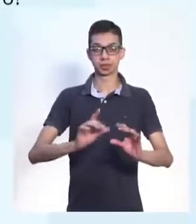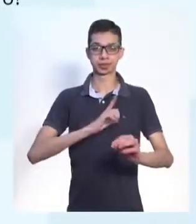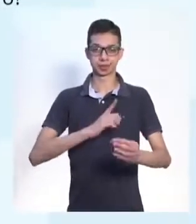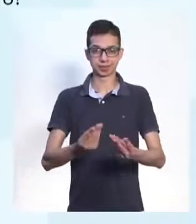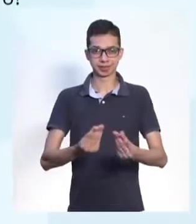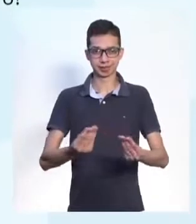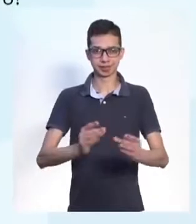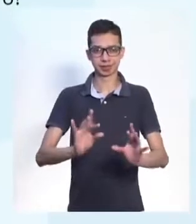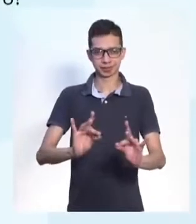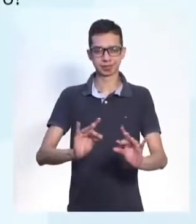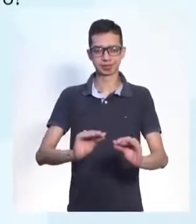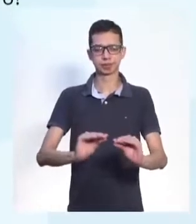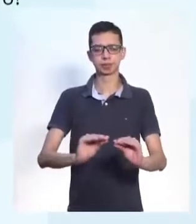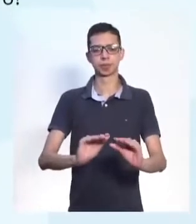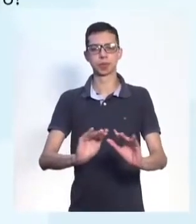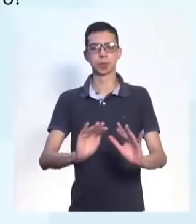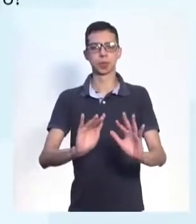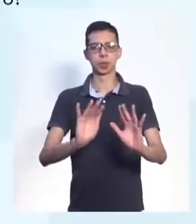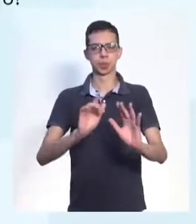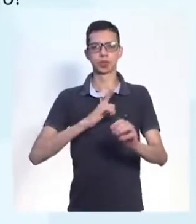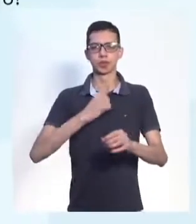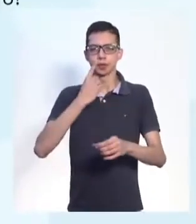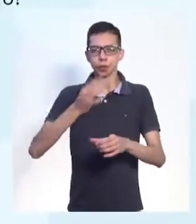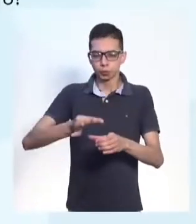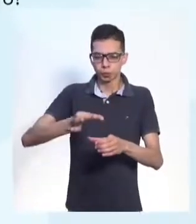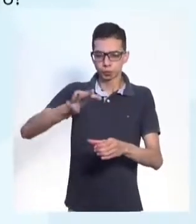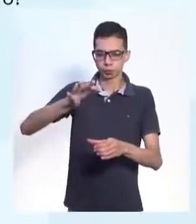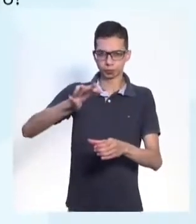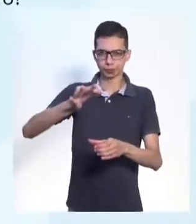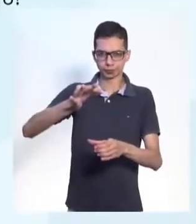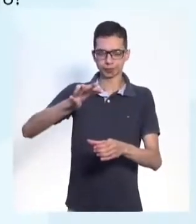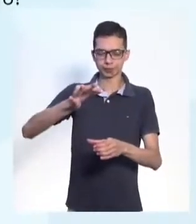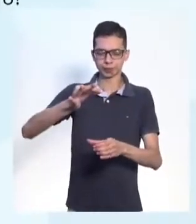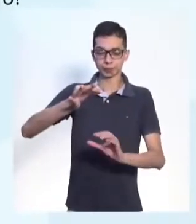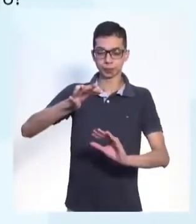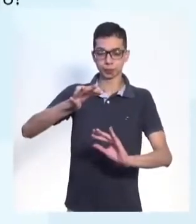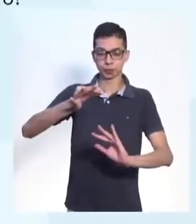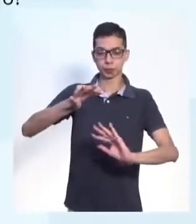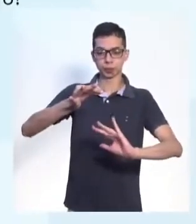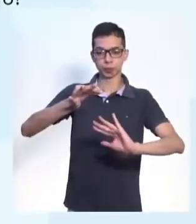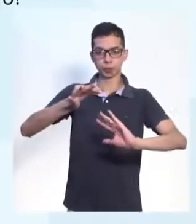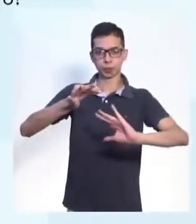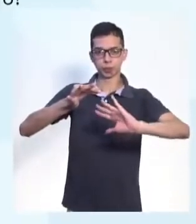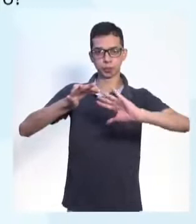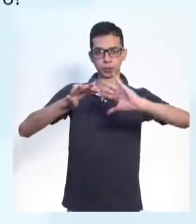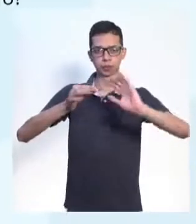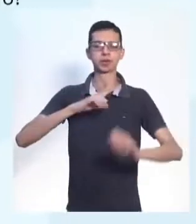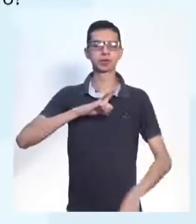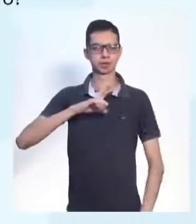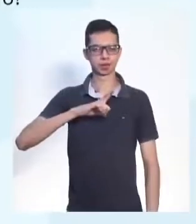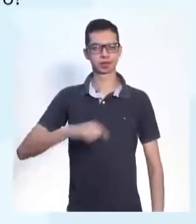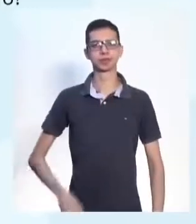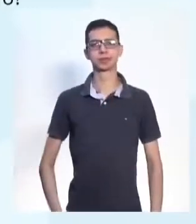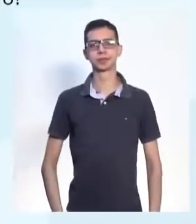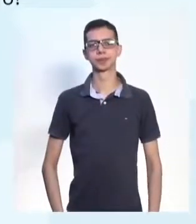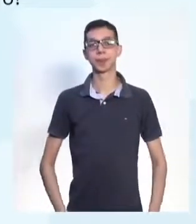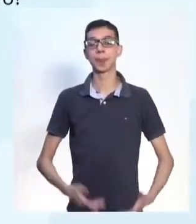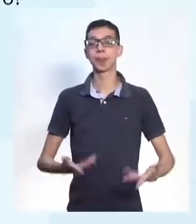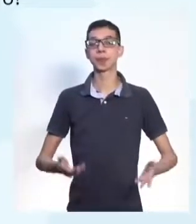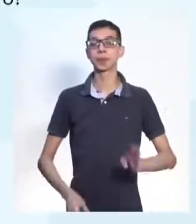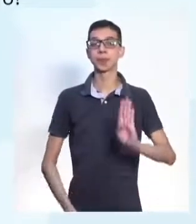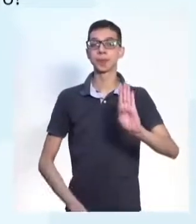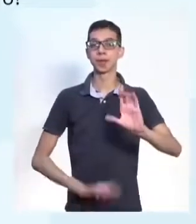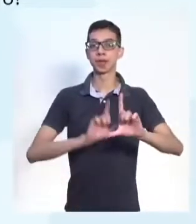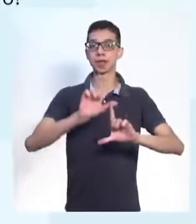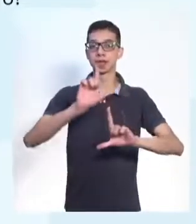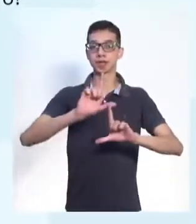a teoria, né? Sim. É o que nós esperamos aí que aconteça. Na B, essa temperatura é maior ou menor